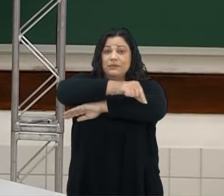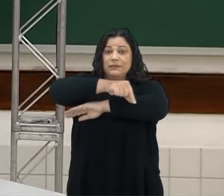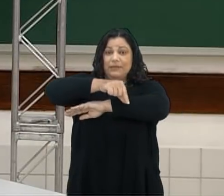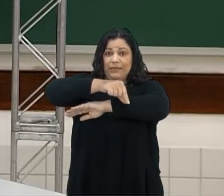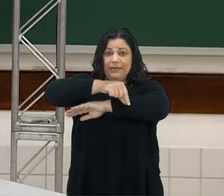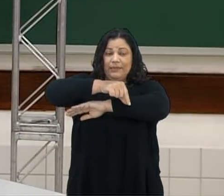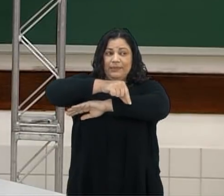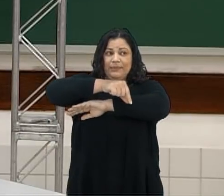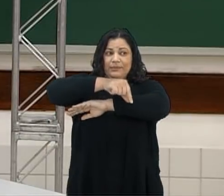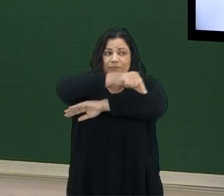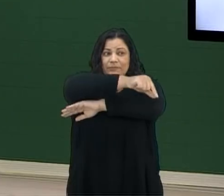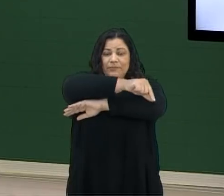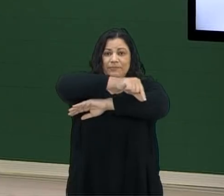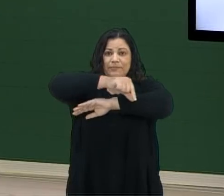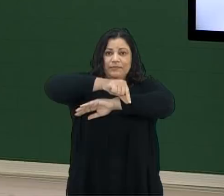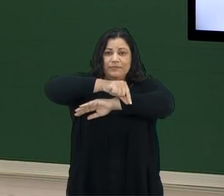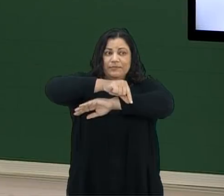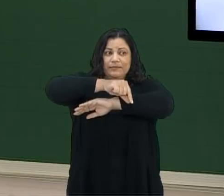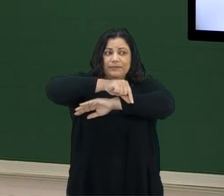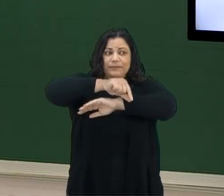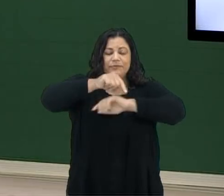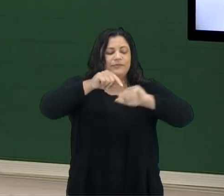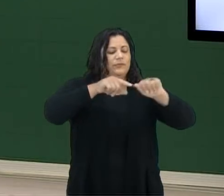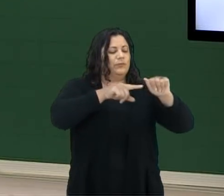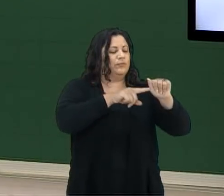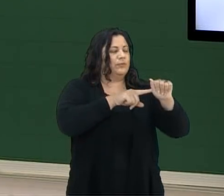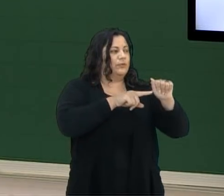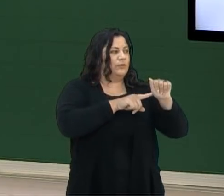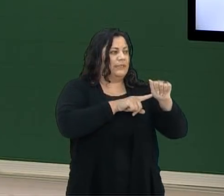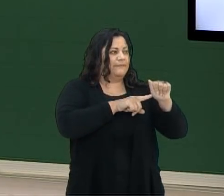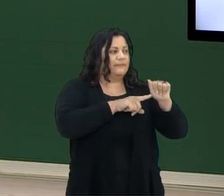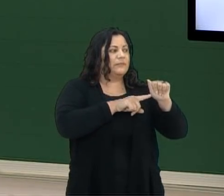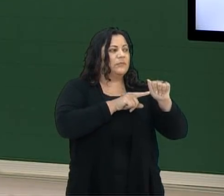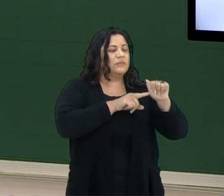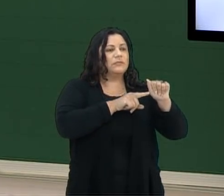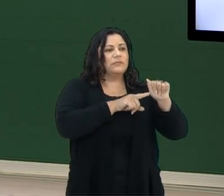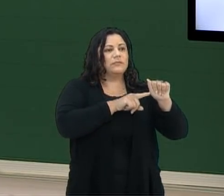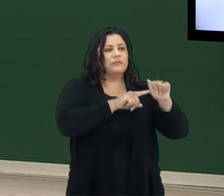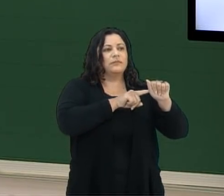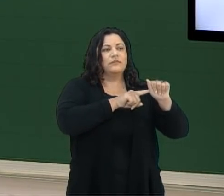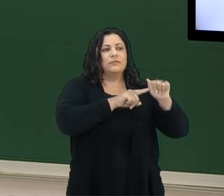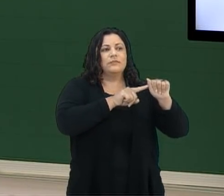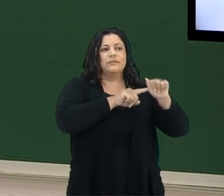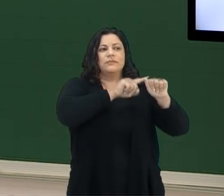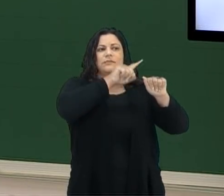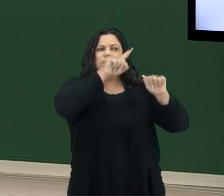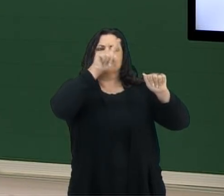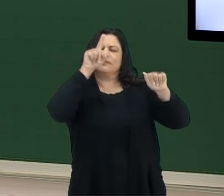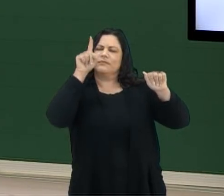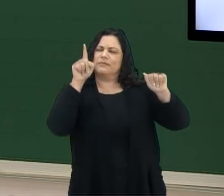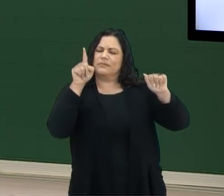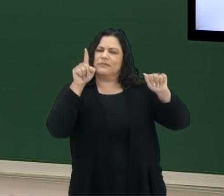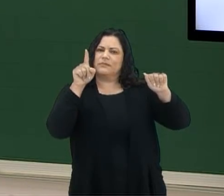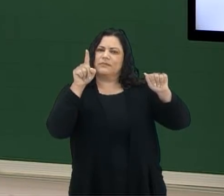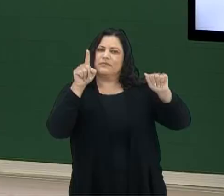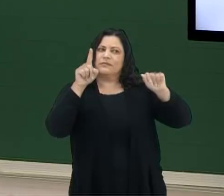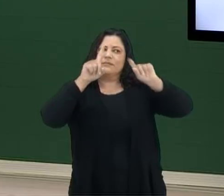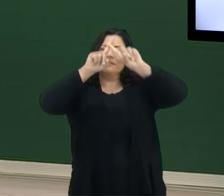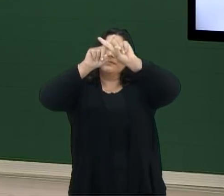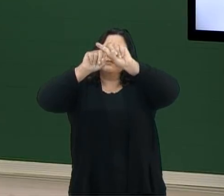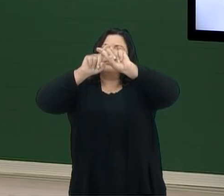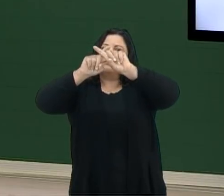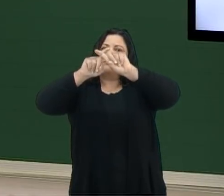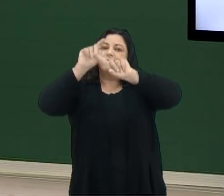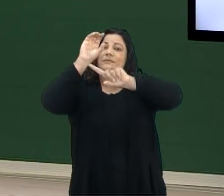Sua régua, e vai marcar aqui, ó, do ponto A, o primeiro, até onde os dois pontinhos se encontraram, você vai fazer um